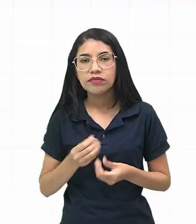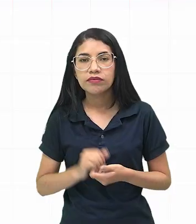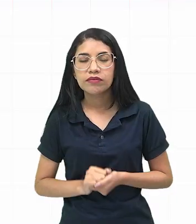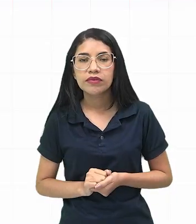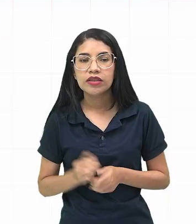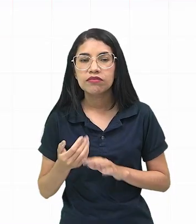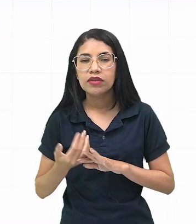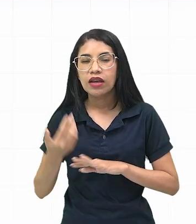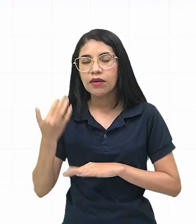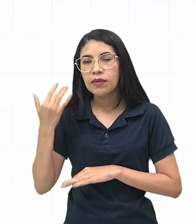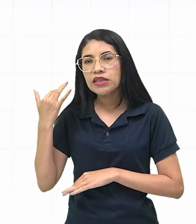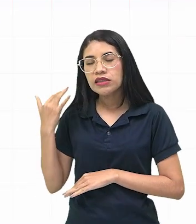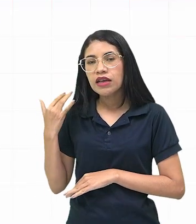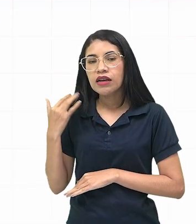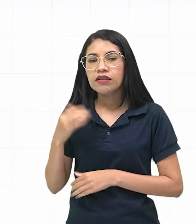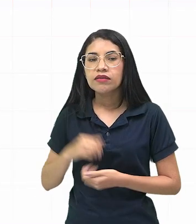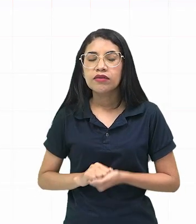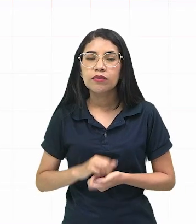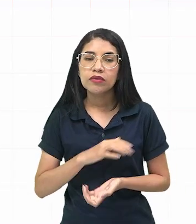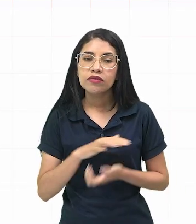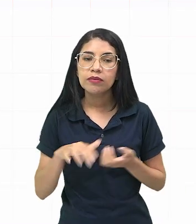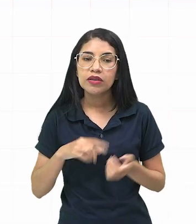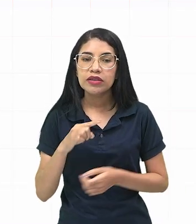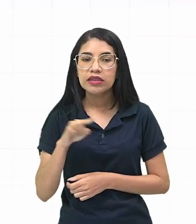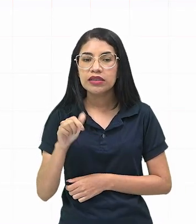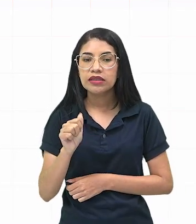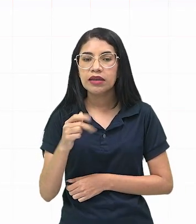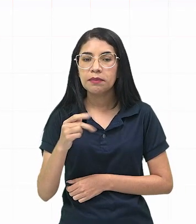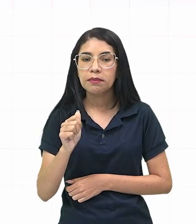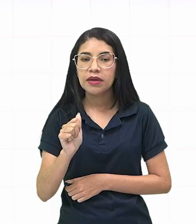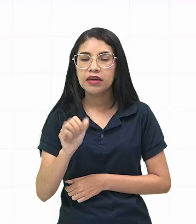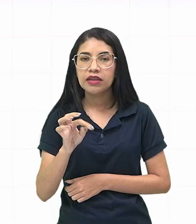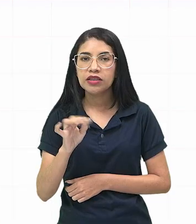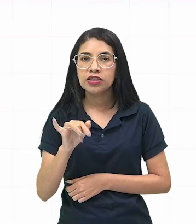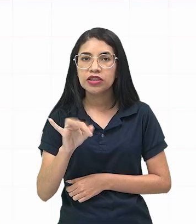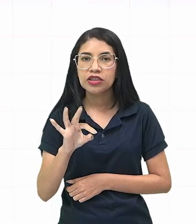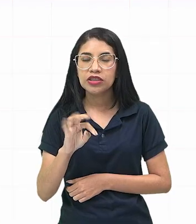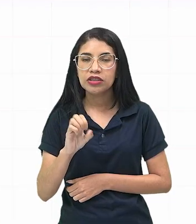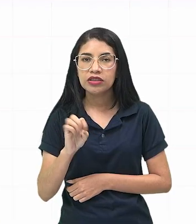tempo para ver o chamado Movimento Zapatista, lá no México.